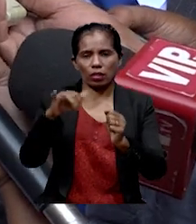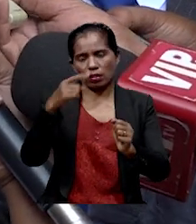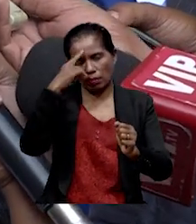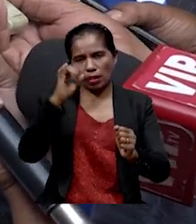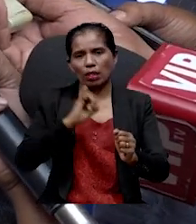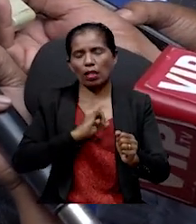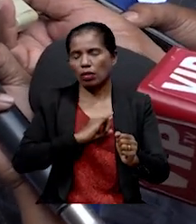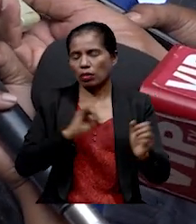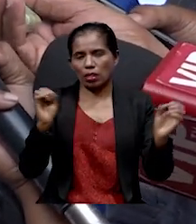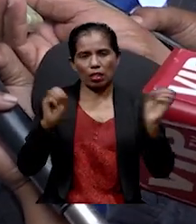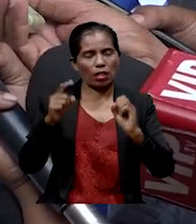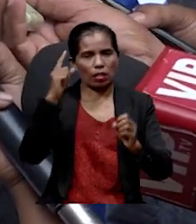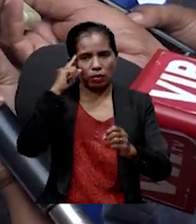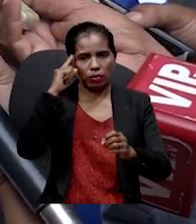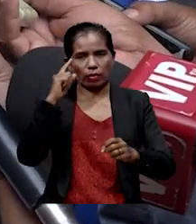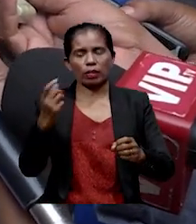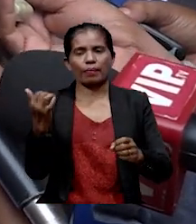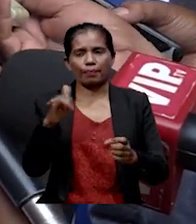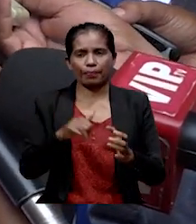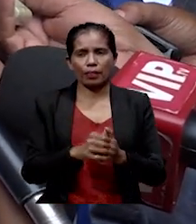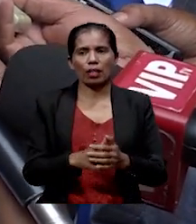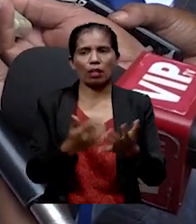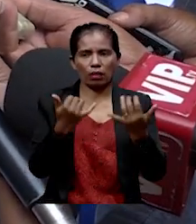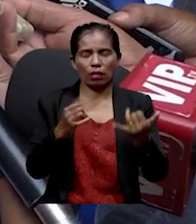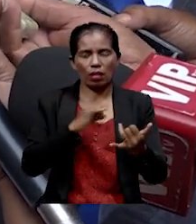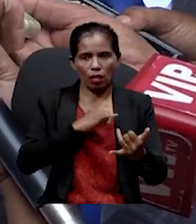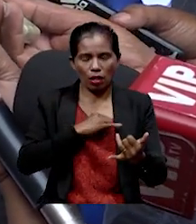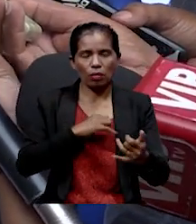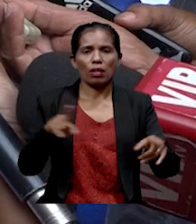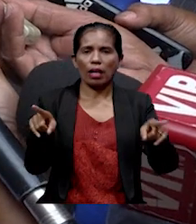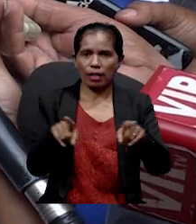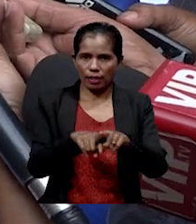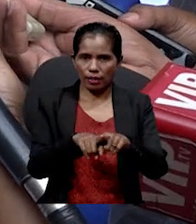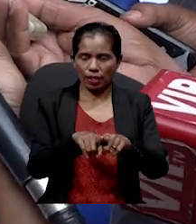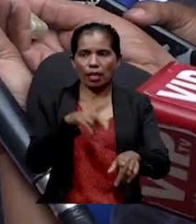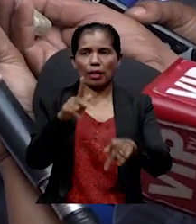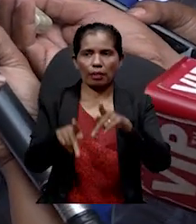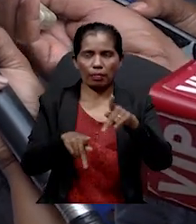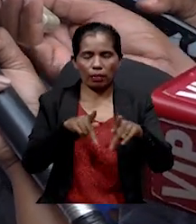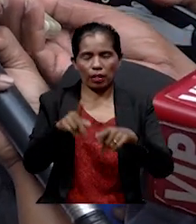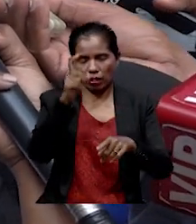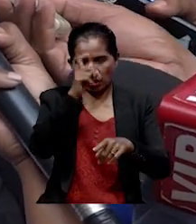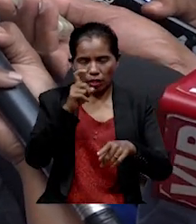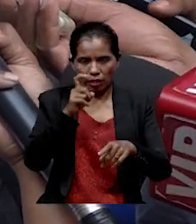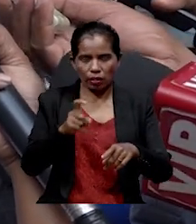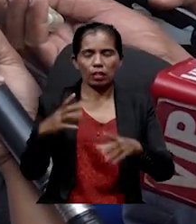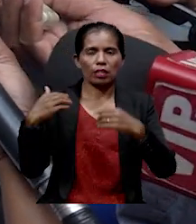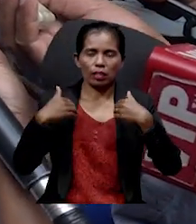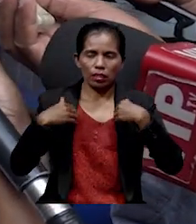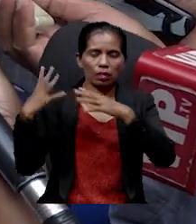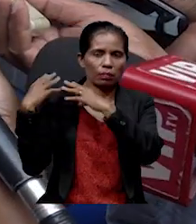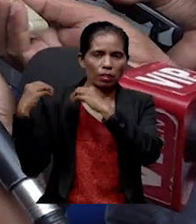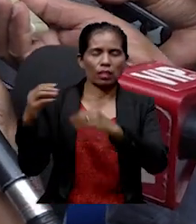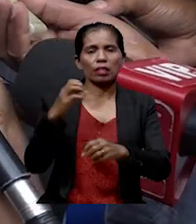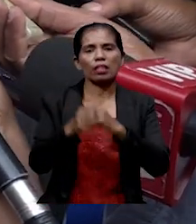intenção. E não é do único, ao raça nuda, é meio da idade, ou na experiência, tinha a